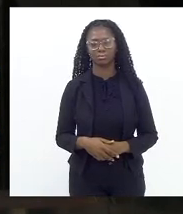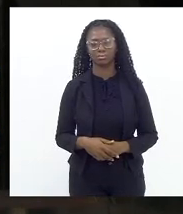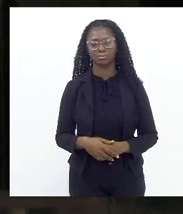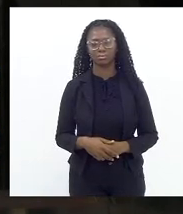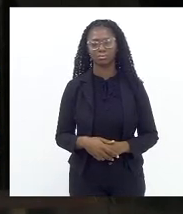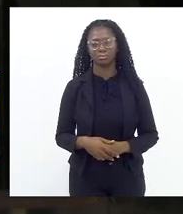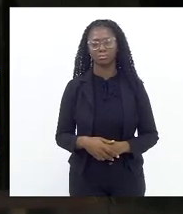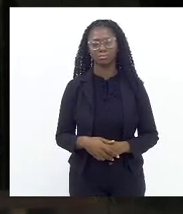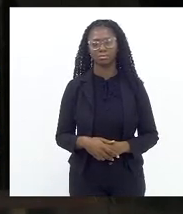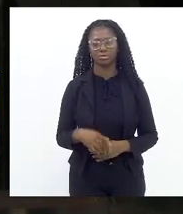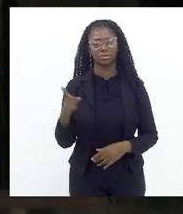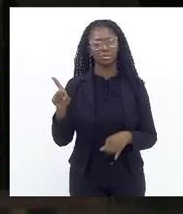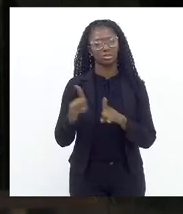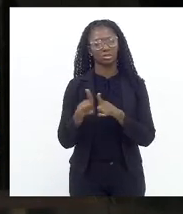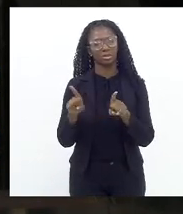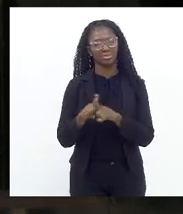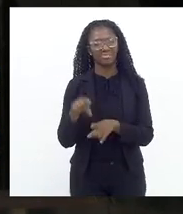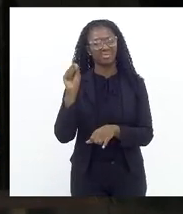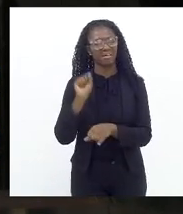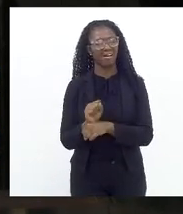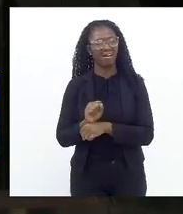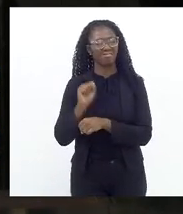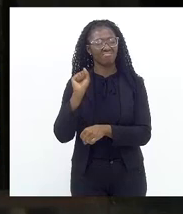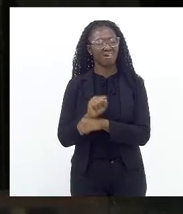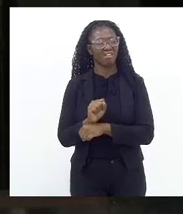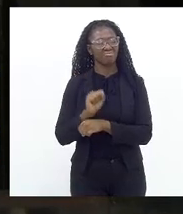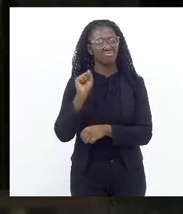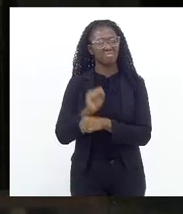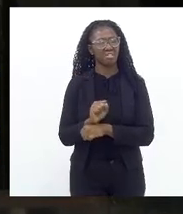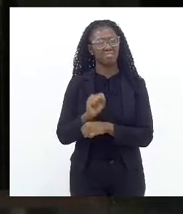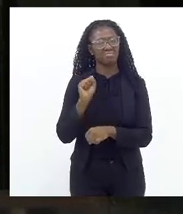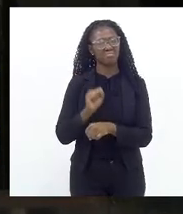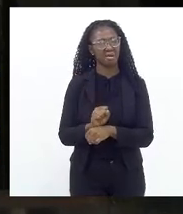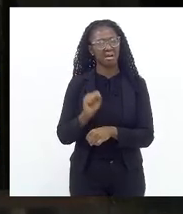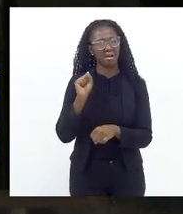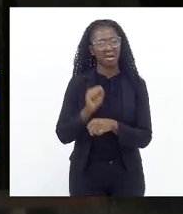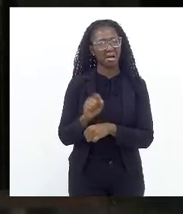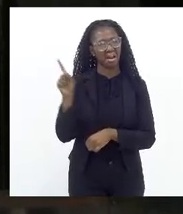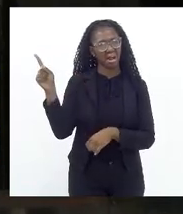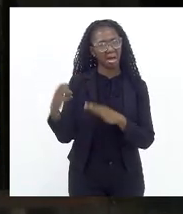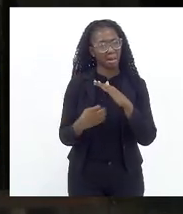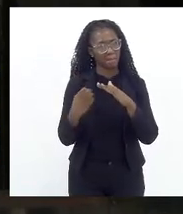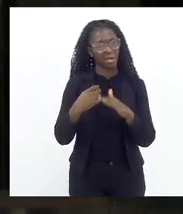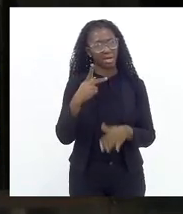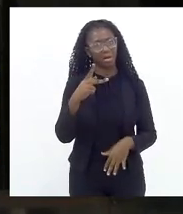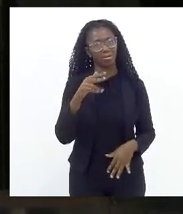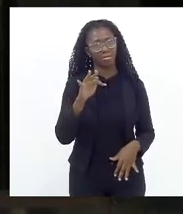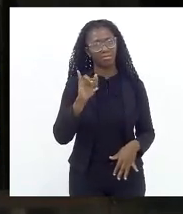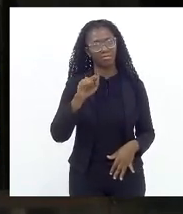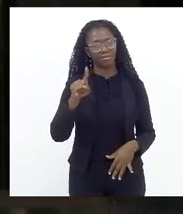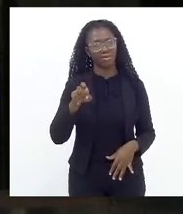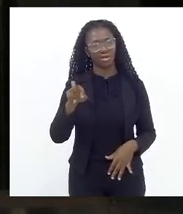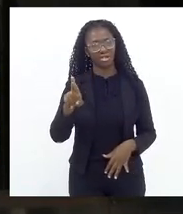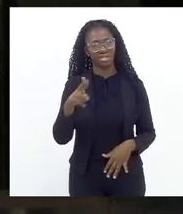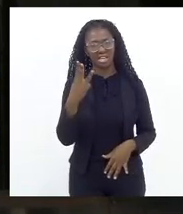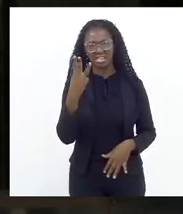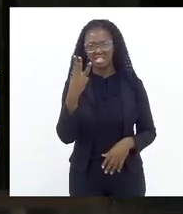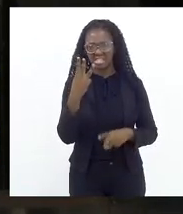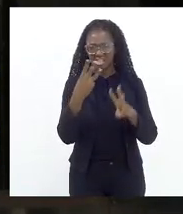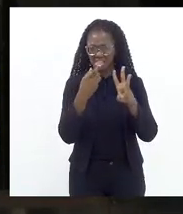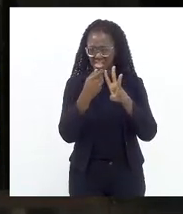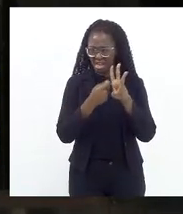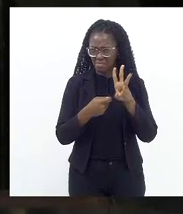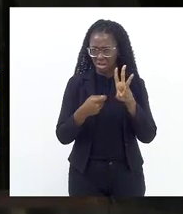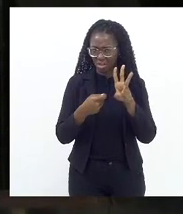do chá de cadeira? Do chá de cadeira que a Pfizer tomou no Brasil, pelo menos 3 meses,